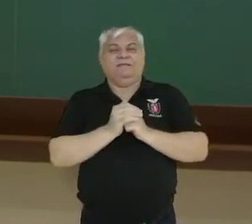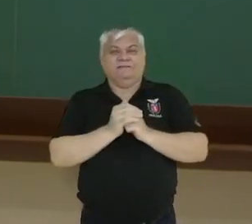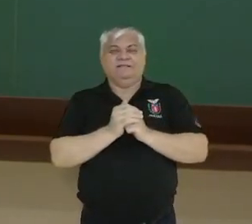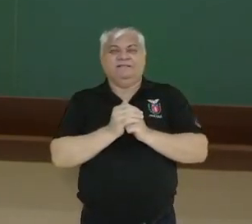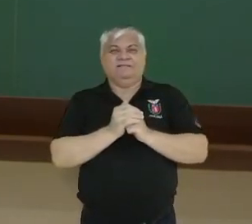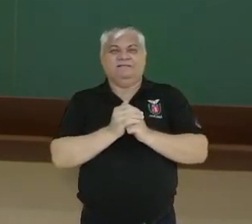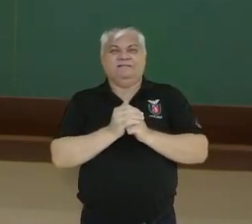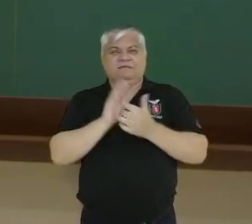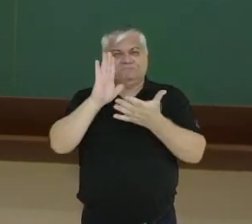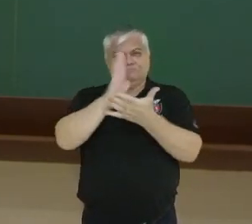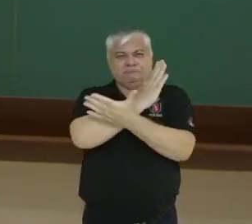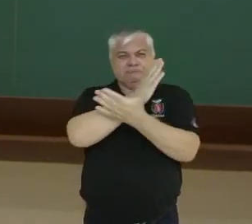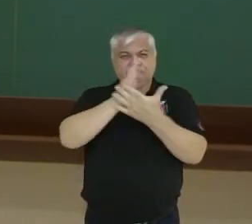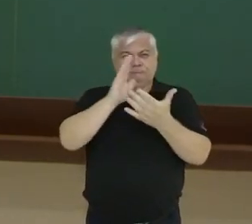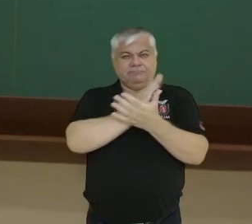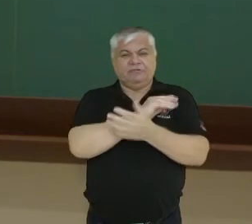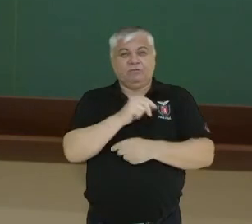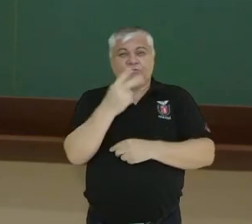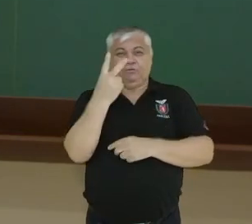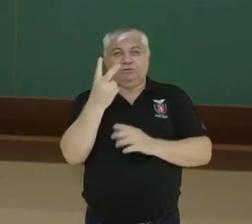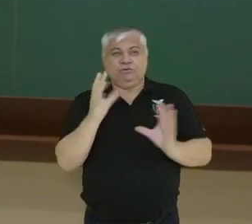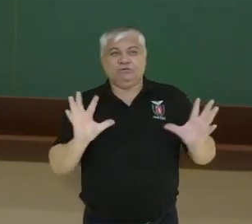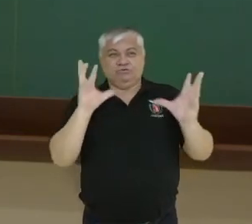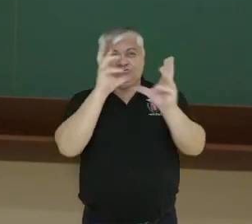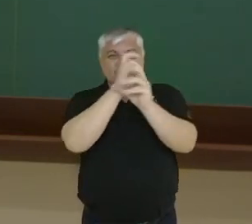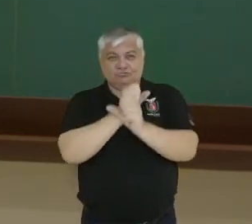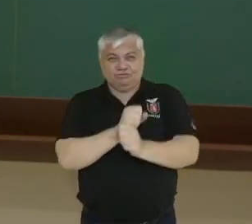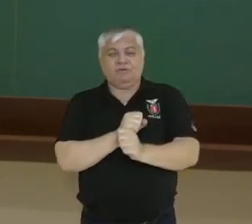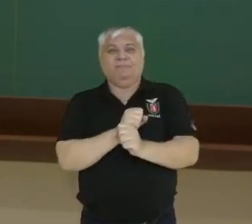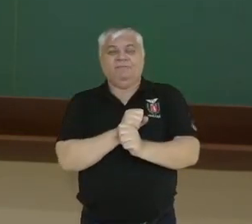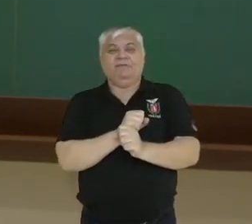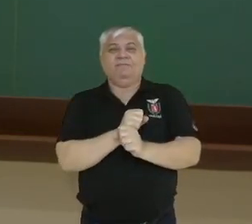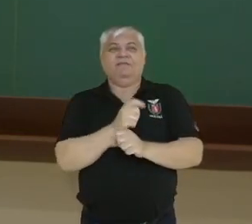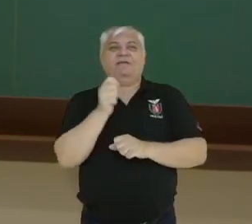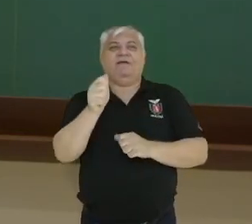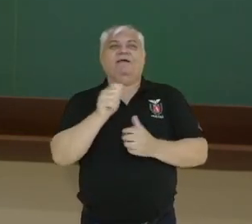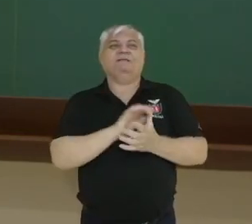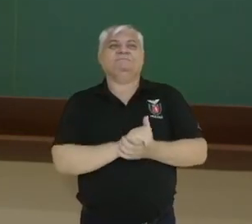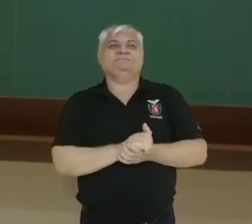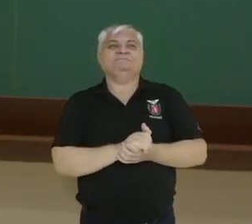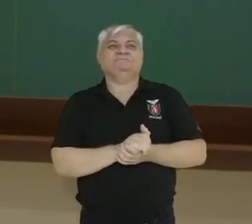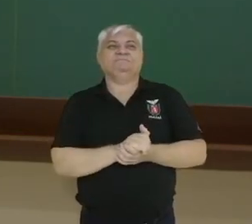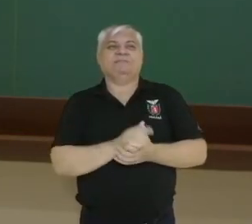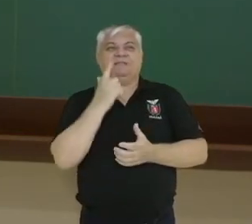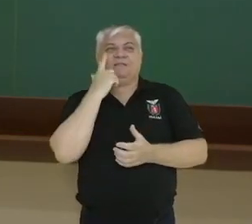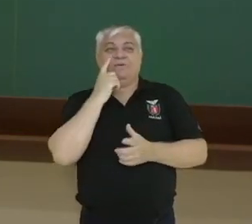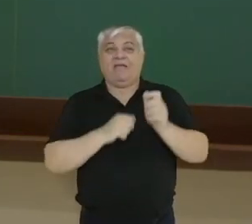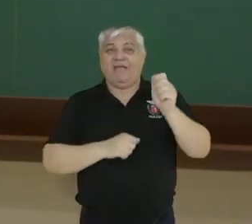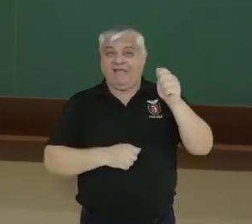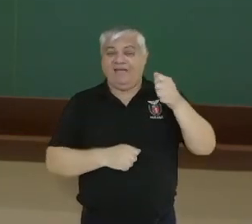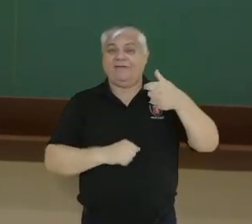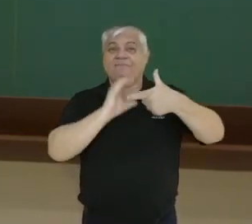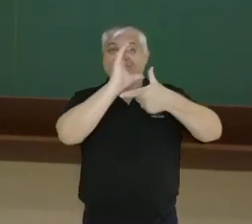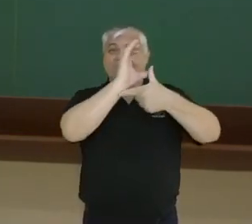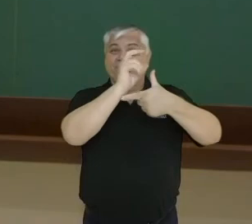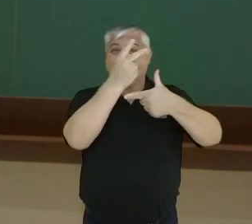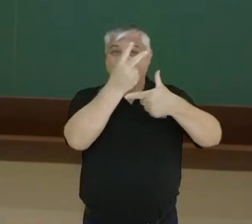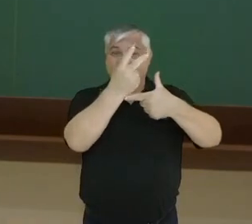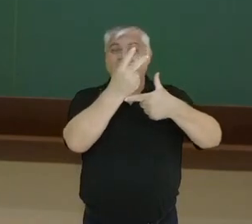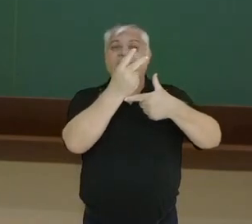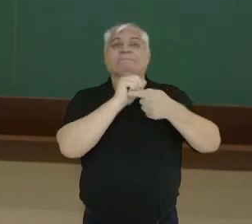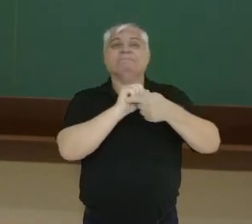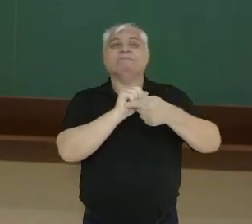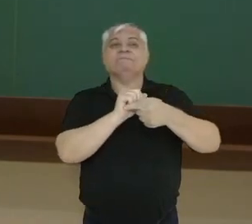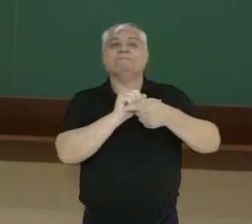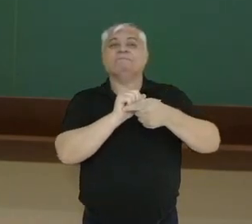No M e no N. Então se eu somar os dois, tem que fechar o A. E é isso que nós vamos fazer, ó. O A é o M, que a gente achou que é